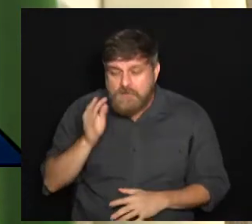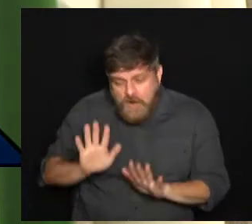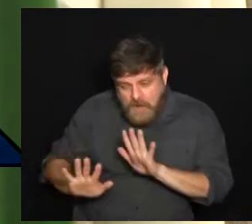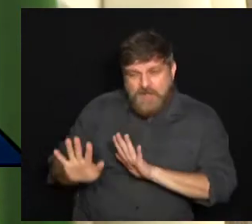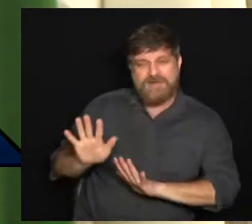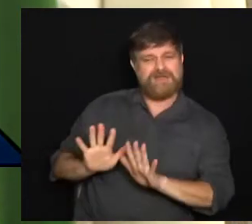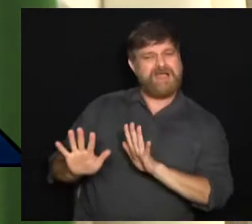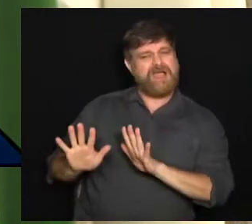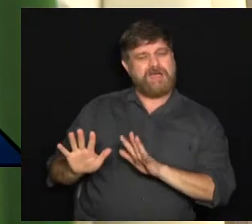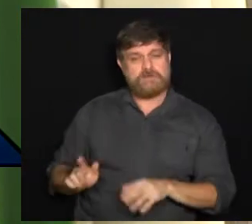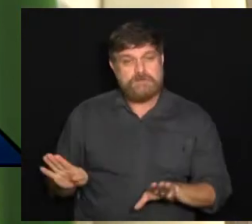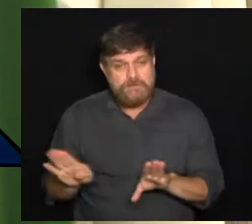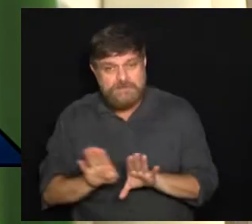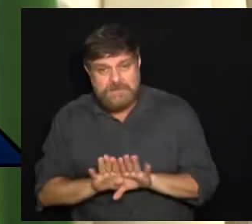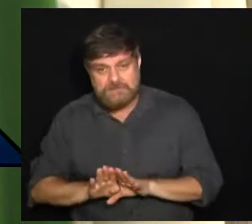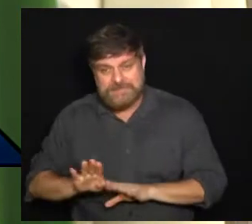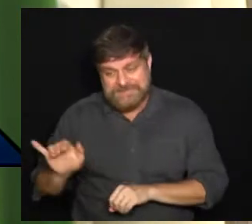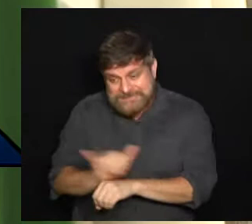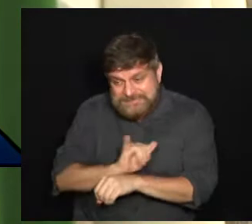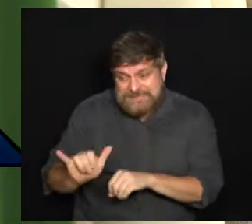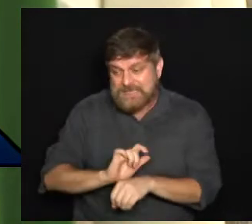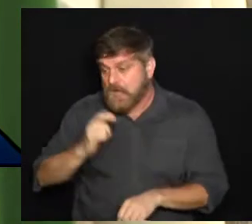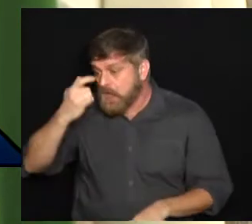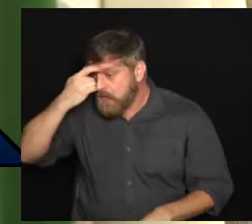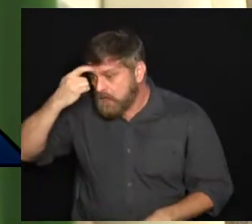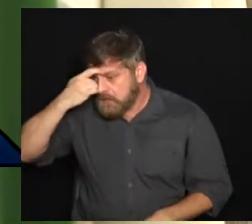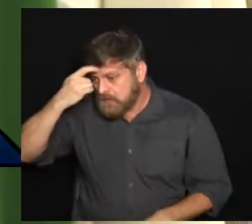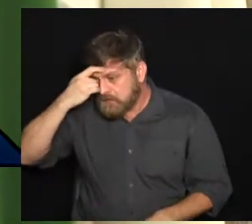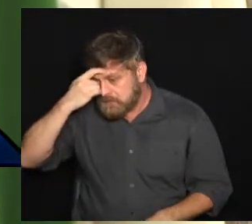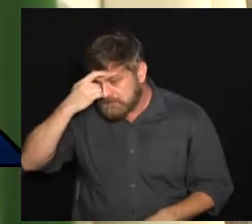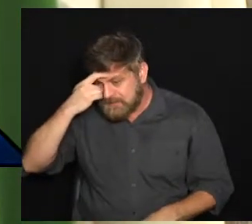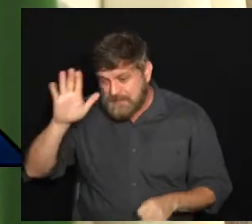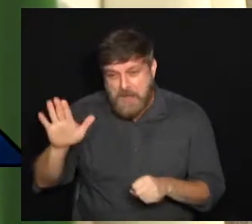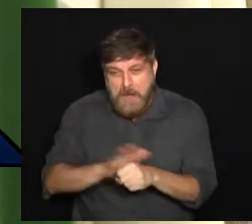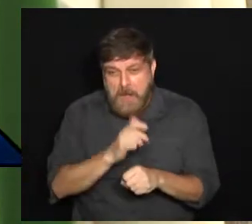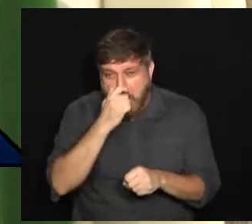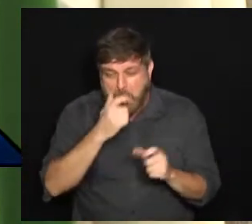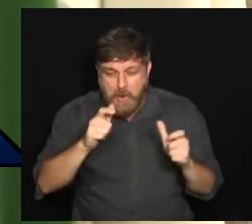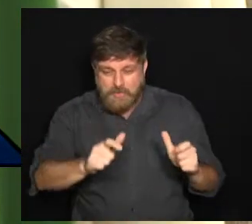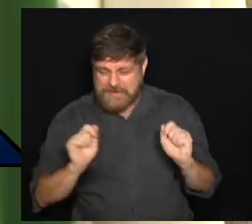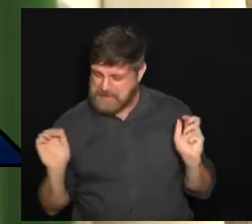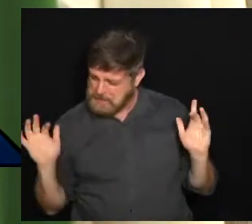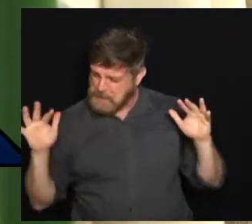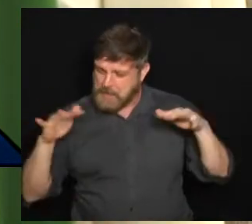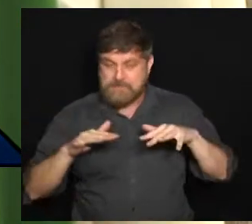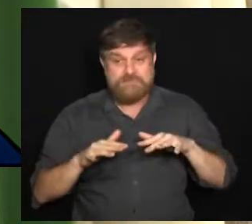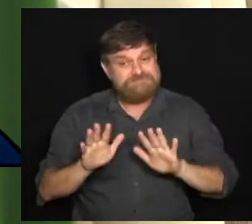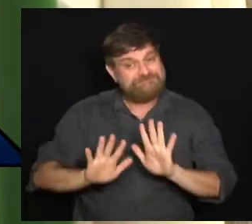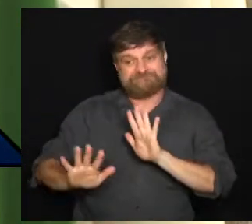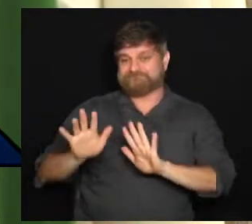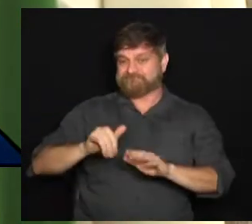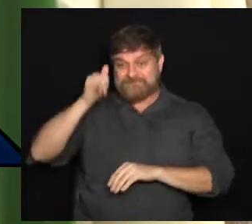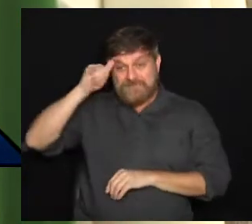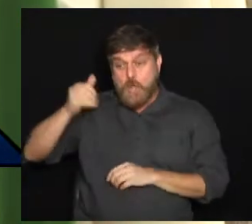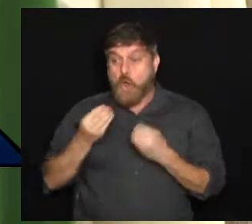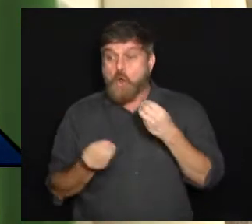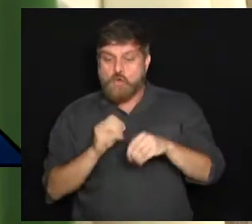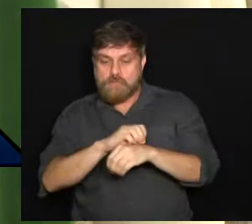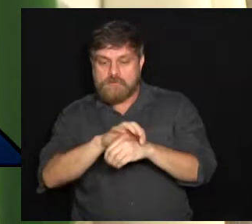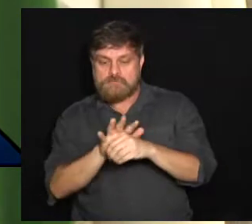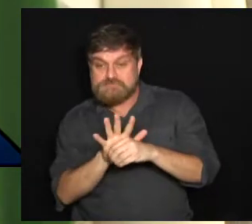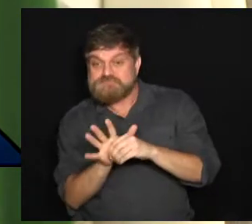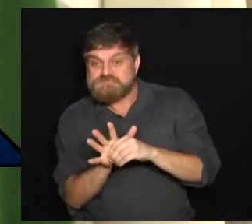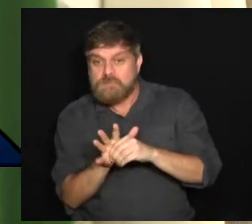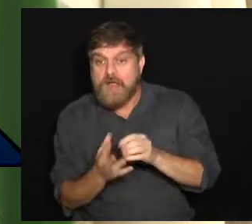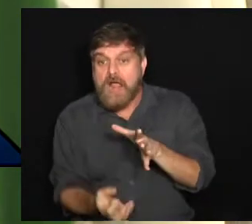Né? Então, são algumas medidas de bom senso, de evitar aglomeração, de entender como é que é a dinâmica da doença, como é que ela opera, para que a gente possa,